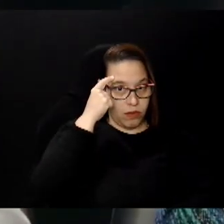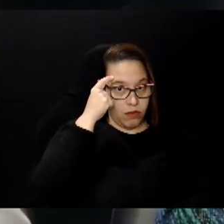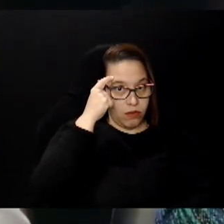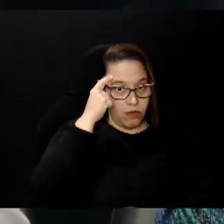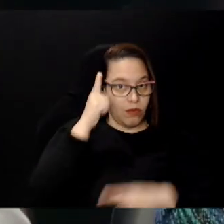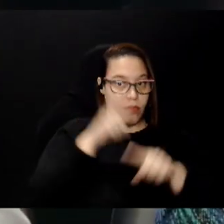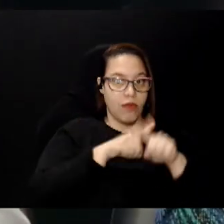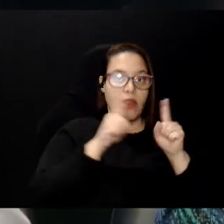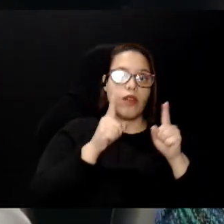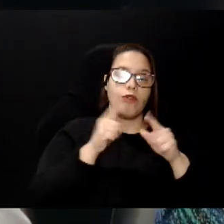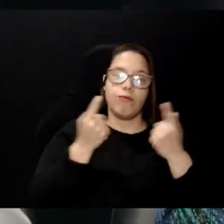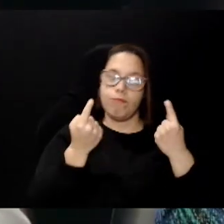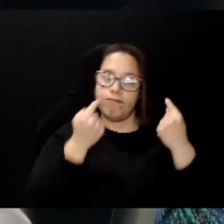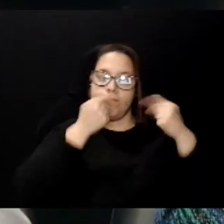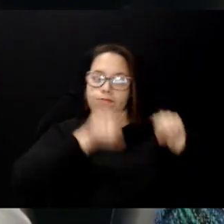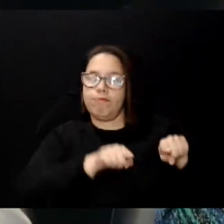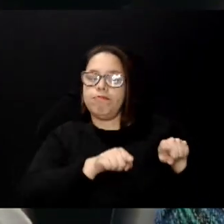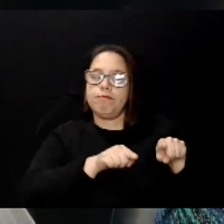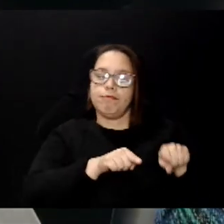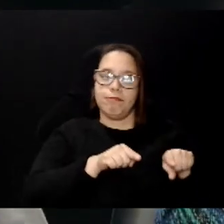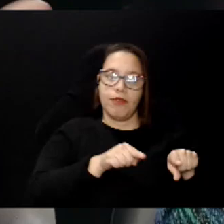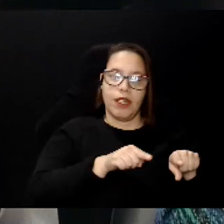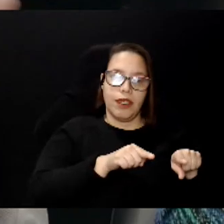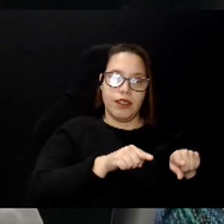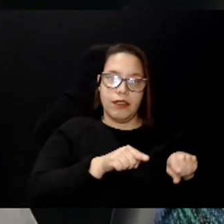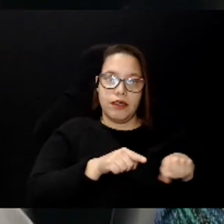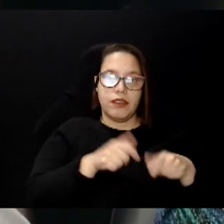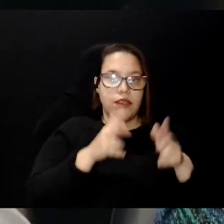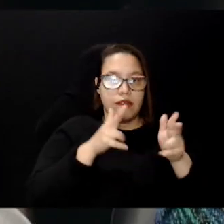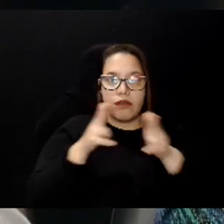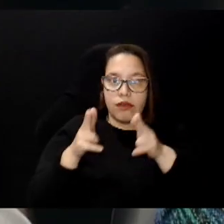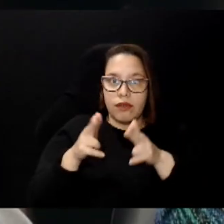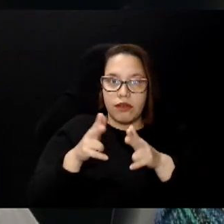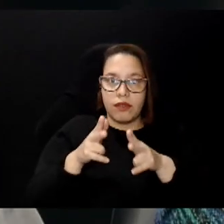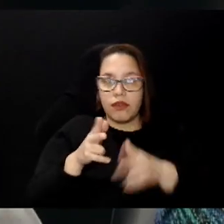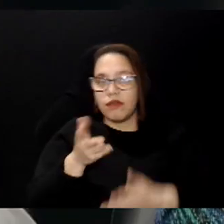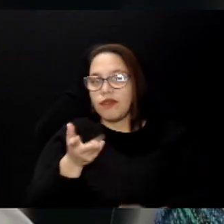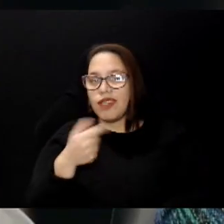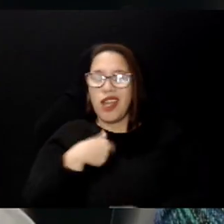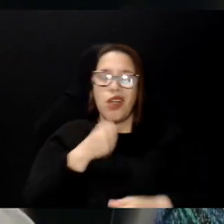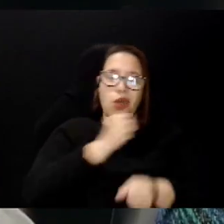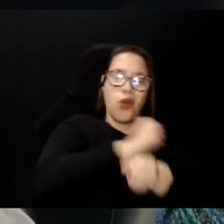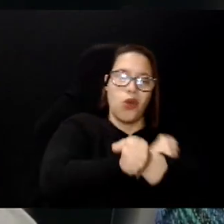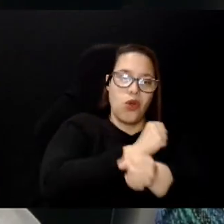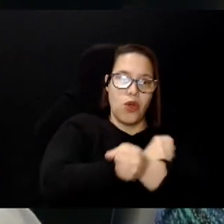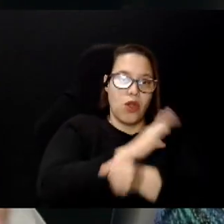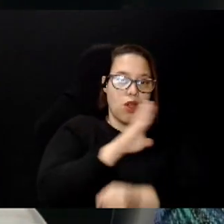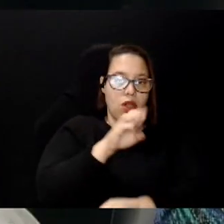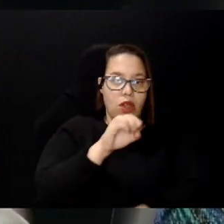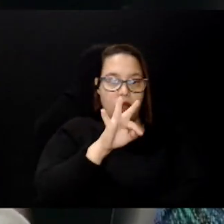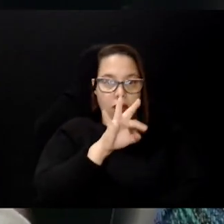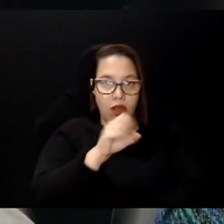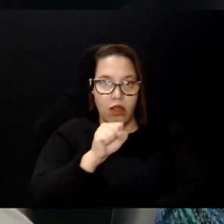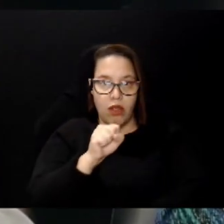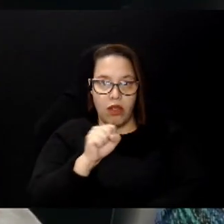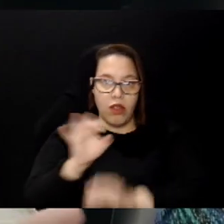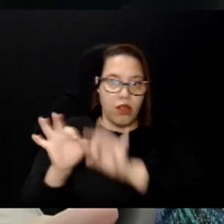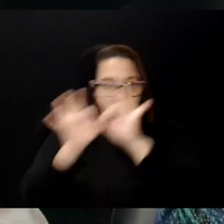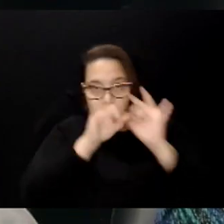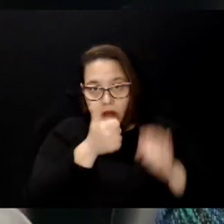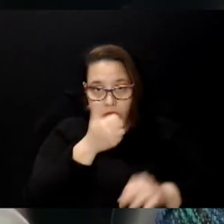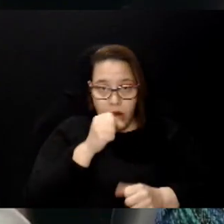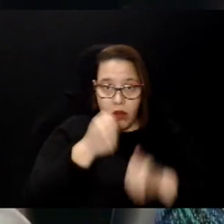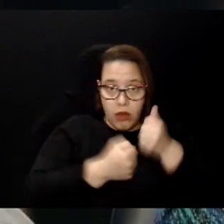que eu faço é a mesma que eu faço para qualquer um. Eu tô viciado em bet, você consegue assistir 10 jogos sem jogar? Não